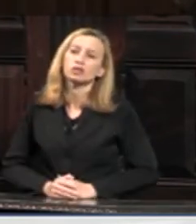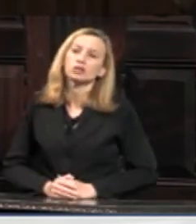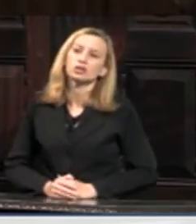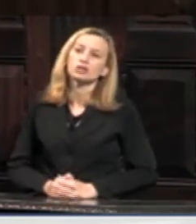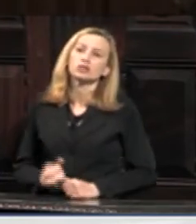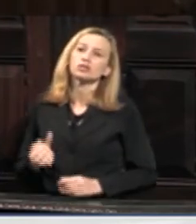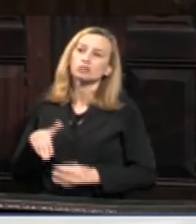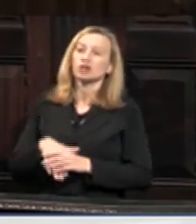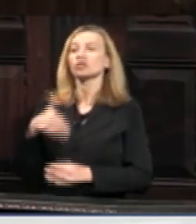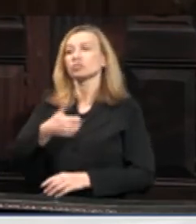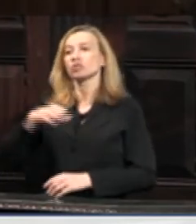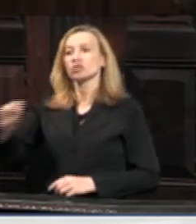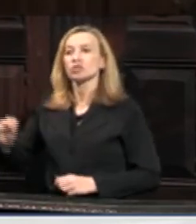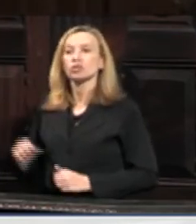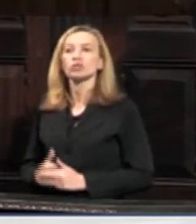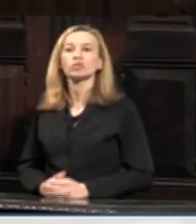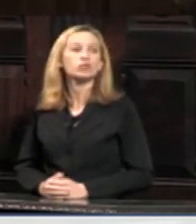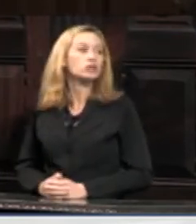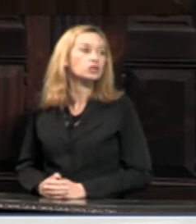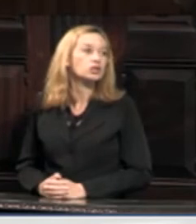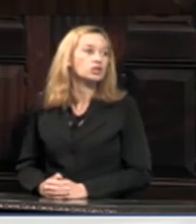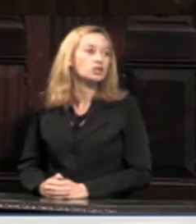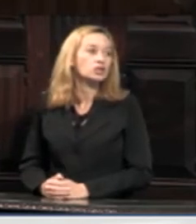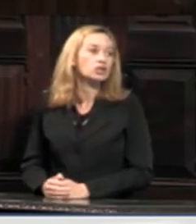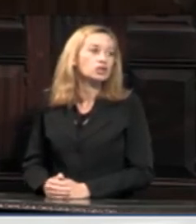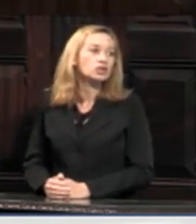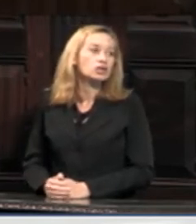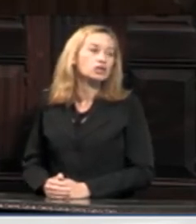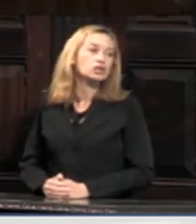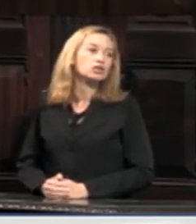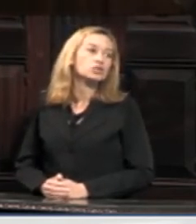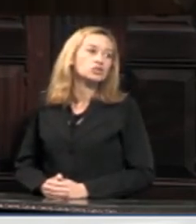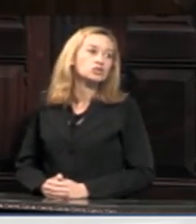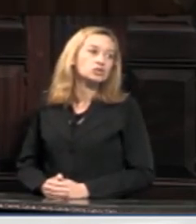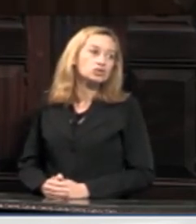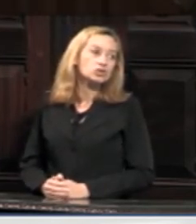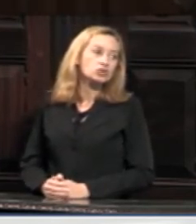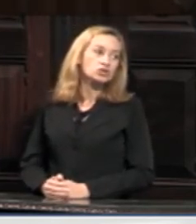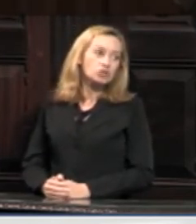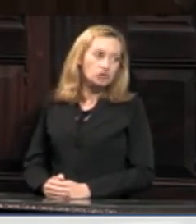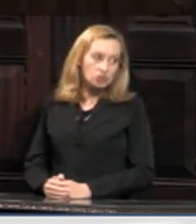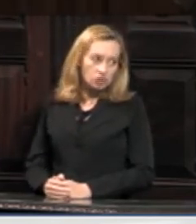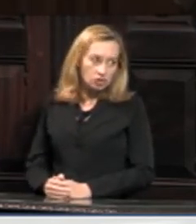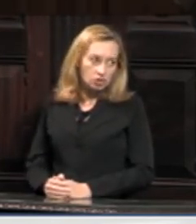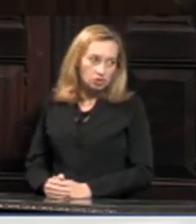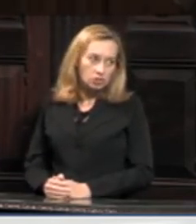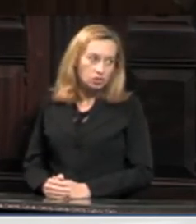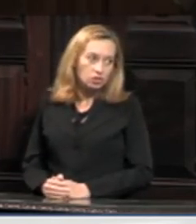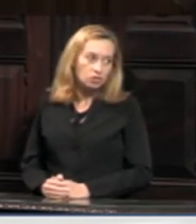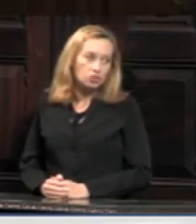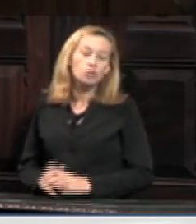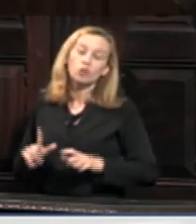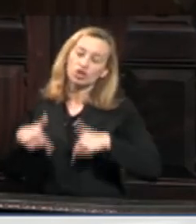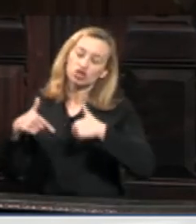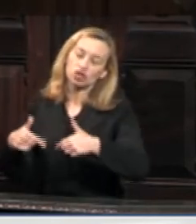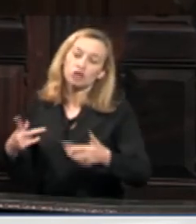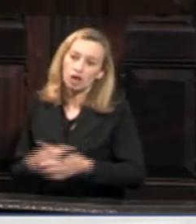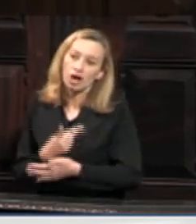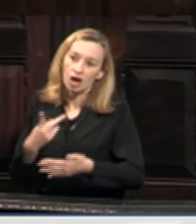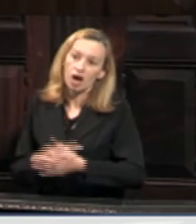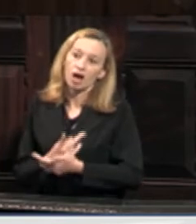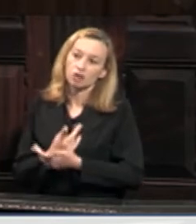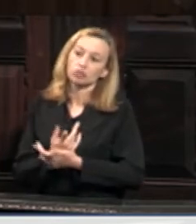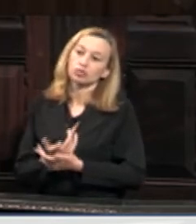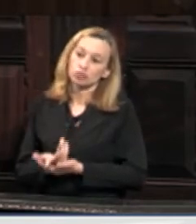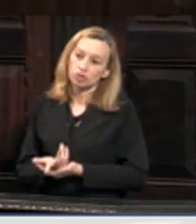de 2018 sob uma violenta ruptura, sob um violento limite aposto à nossa frágil